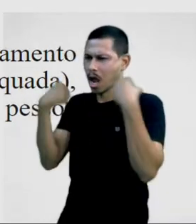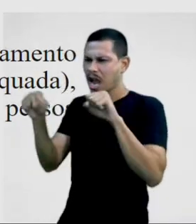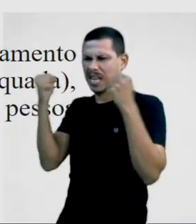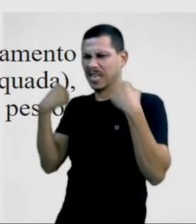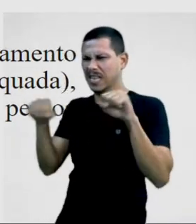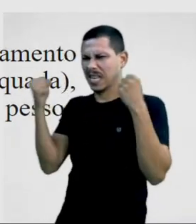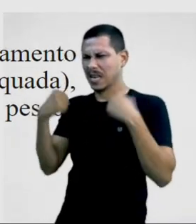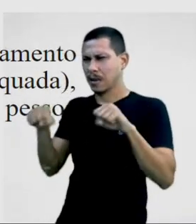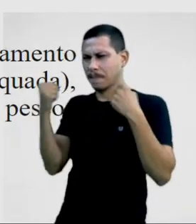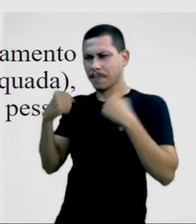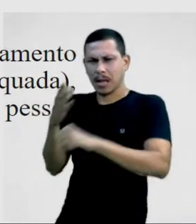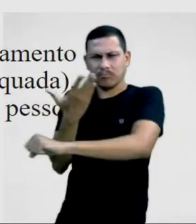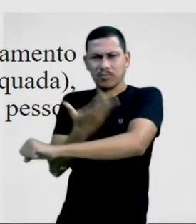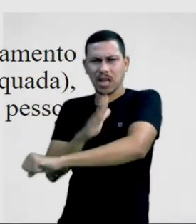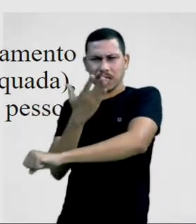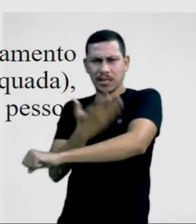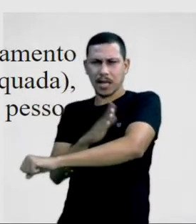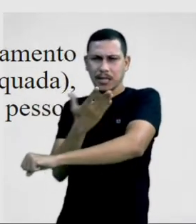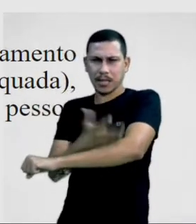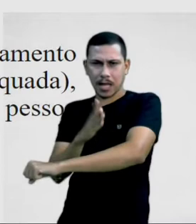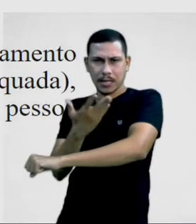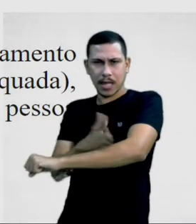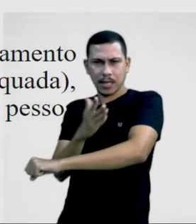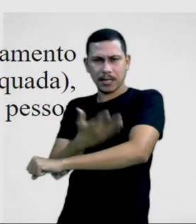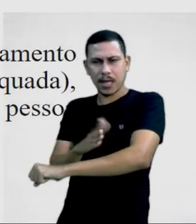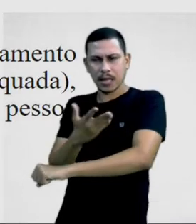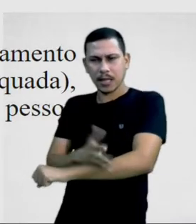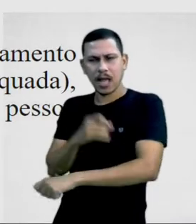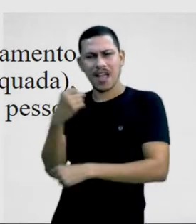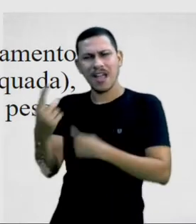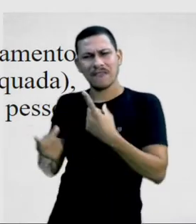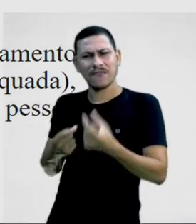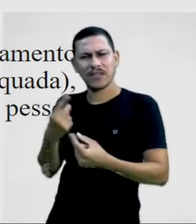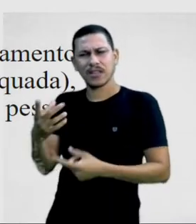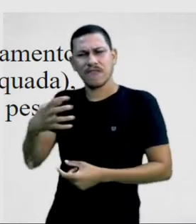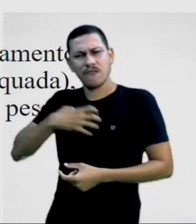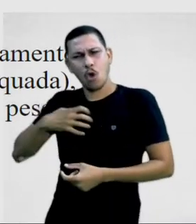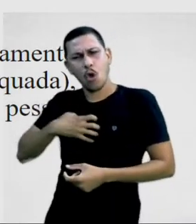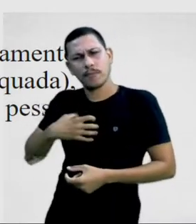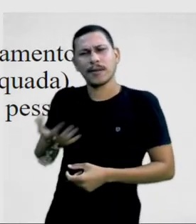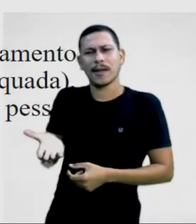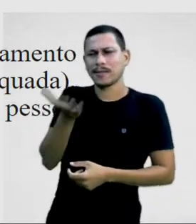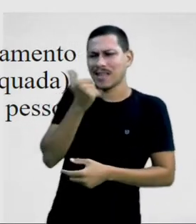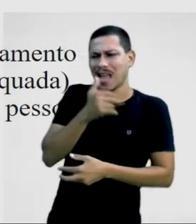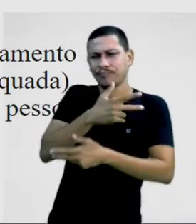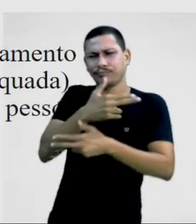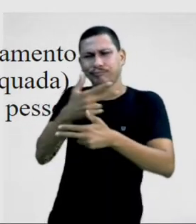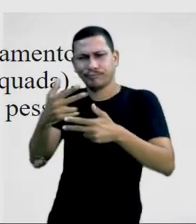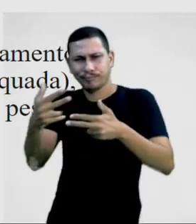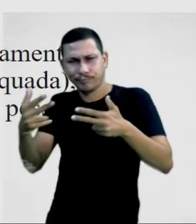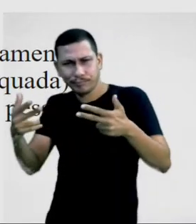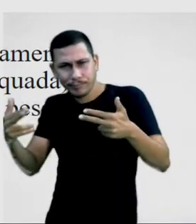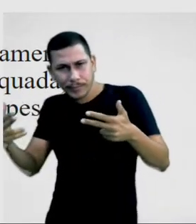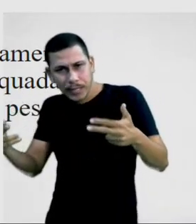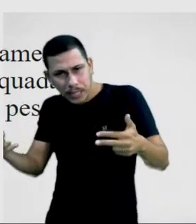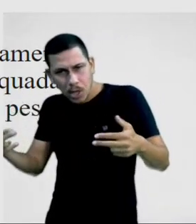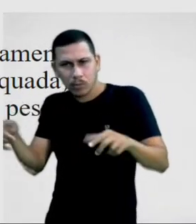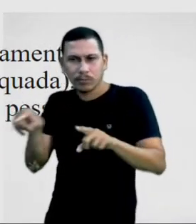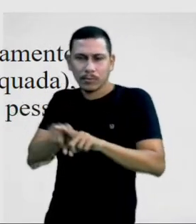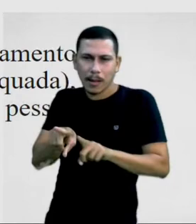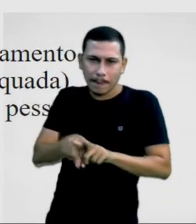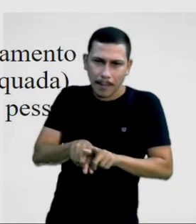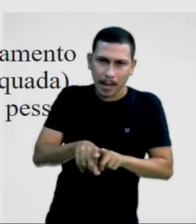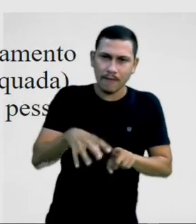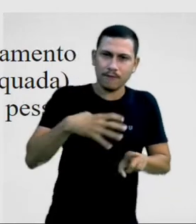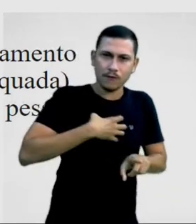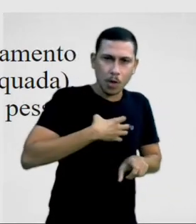ali adequada de nutrientes pelo processo de alimentação, carboidrato, proteína, tá? E a maneira que a pessoa